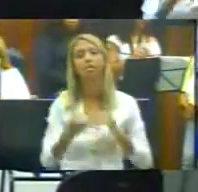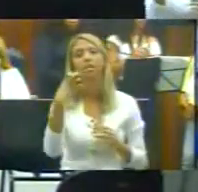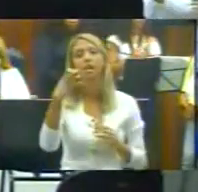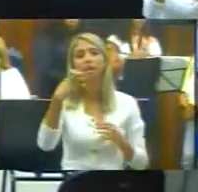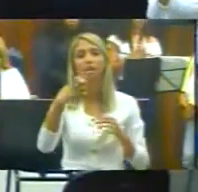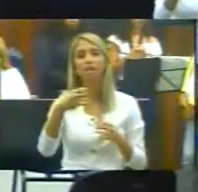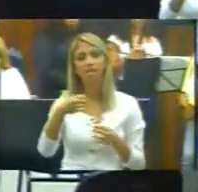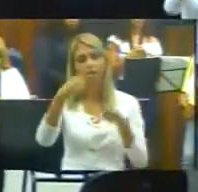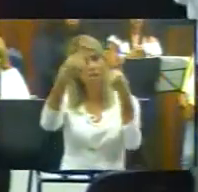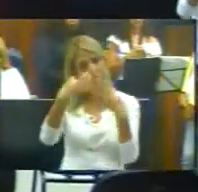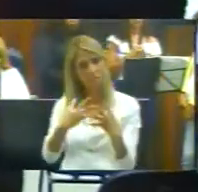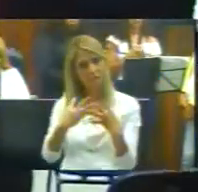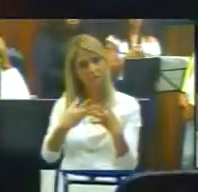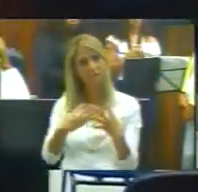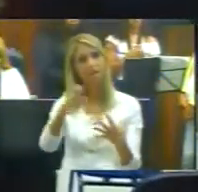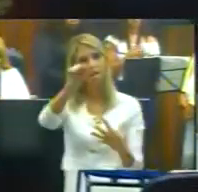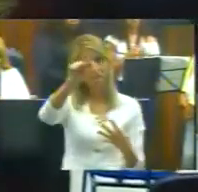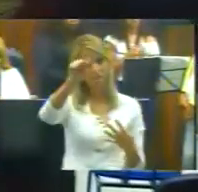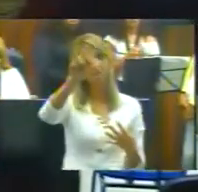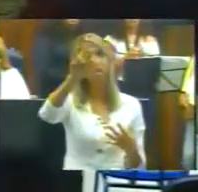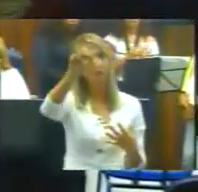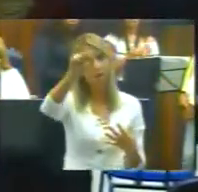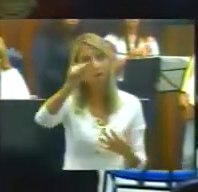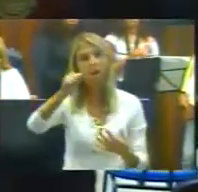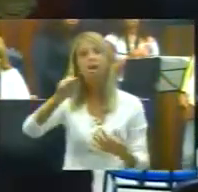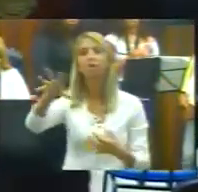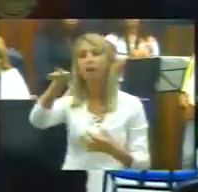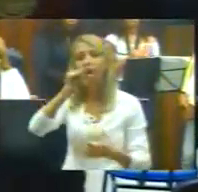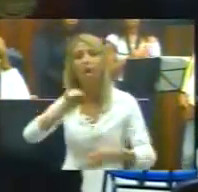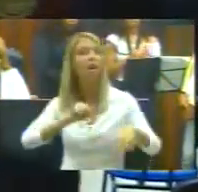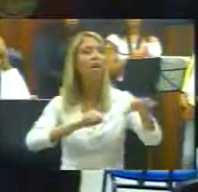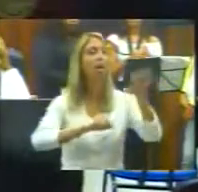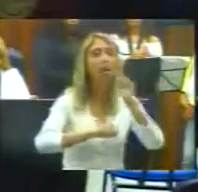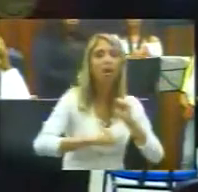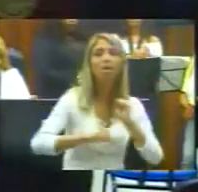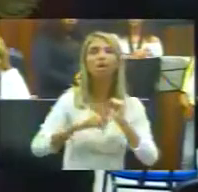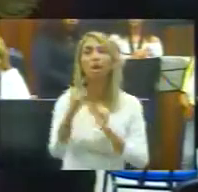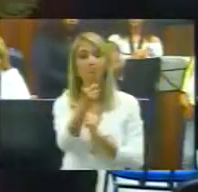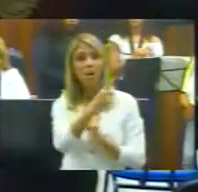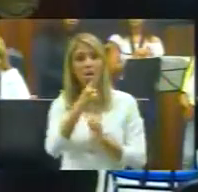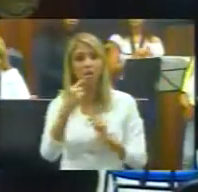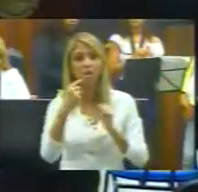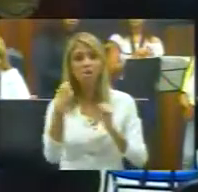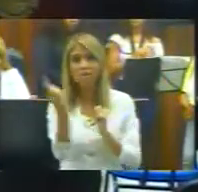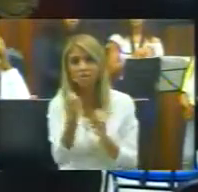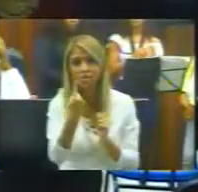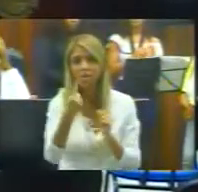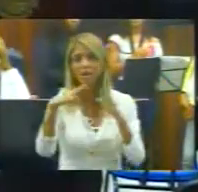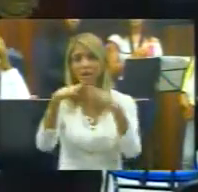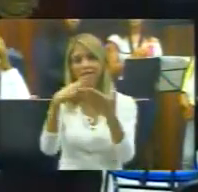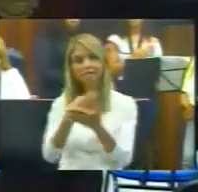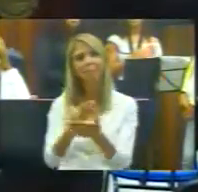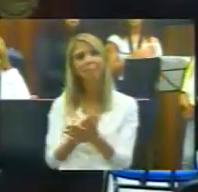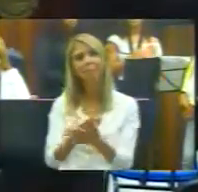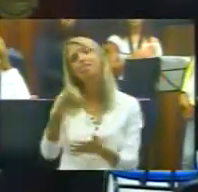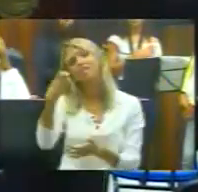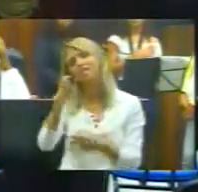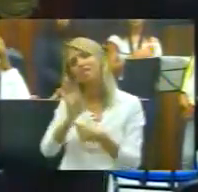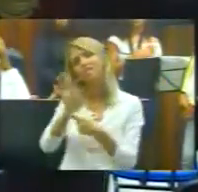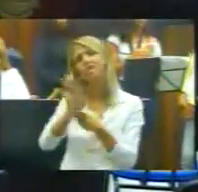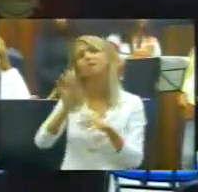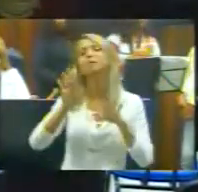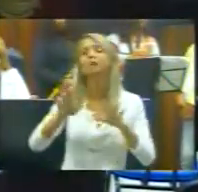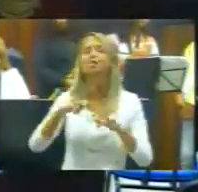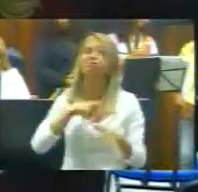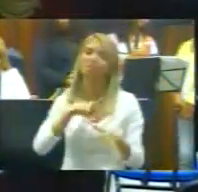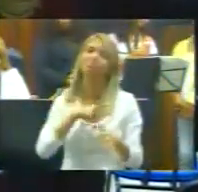Sara rodou todas as escolas. A gente tentava dar o mínimo de suporte possível, mas às vezes nós falhamos com você e aqui